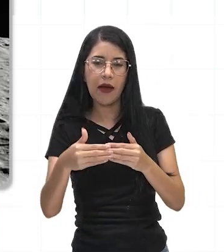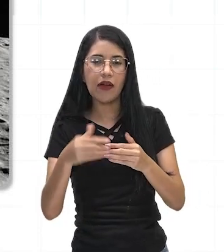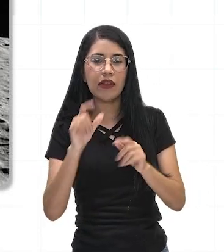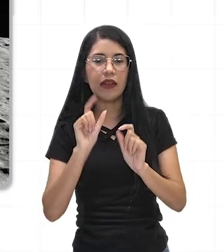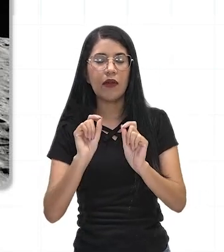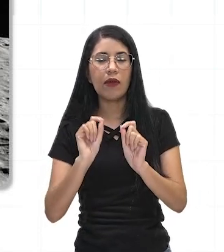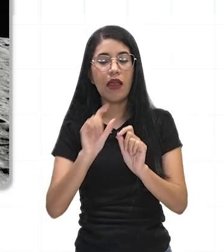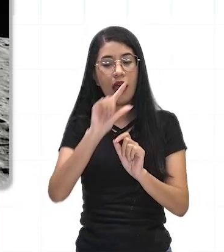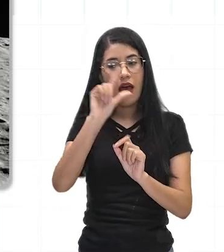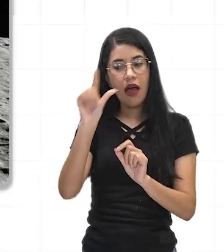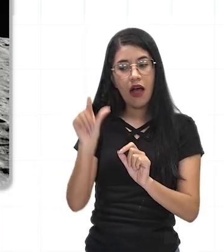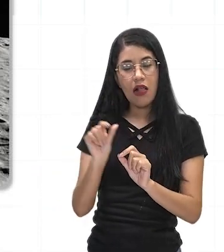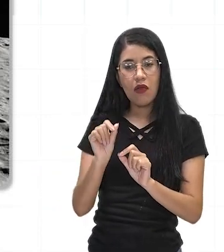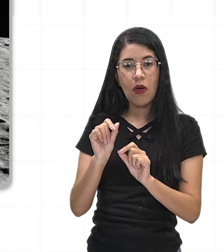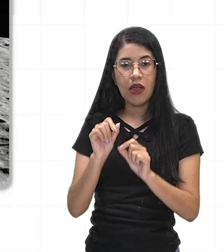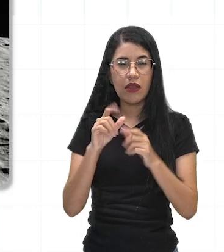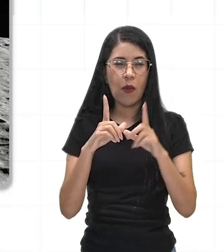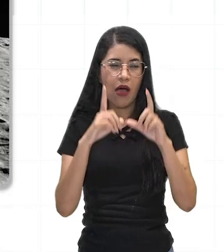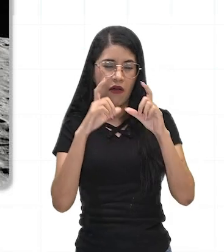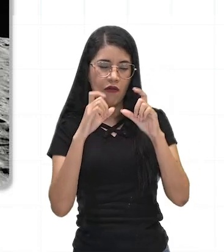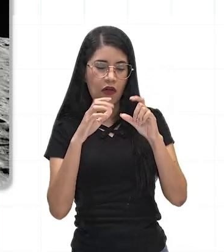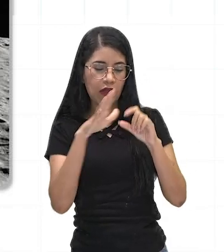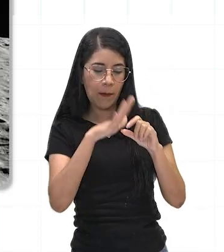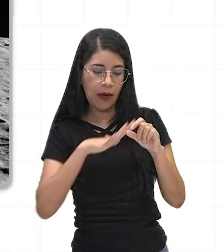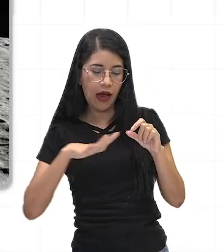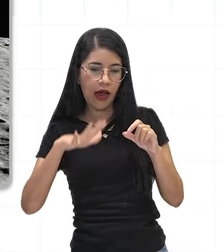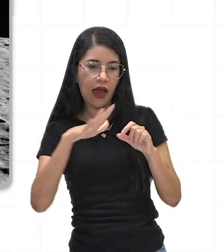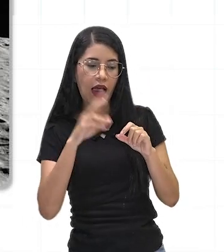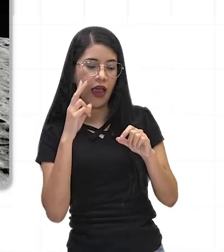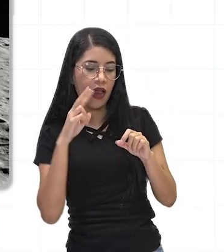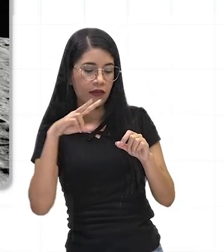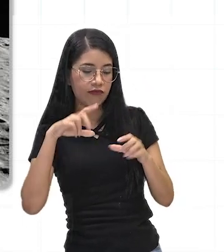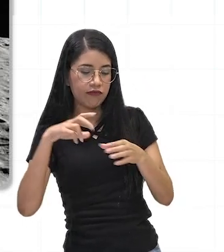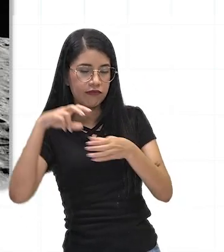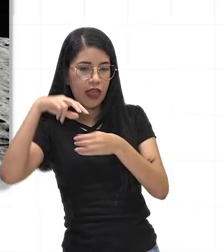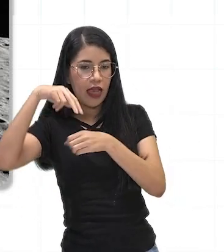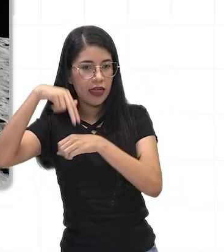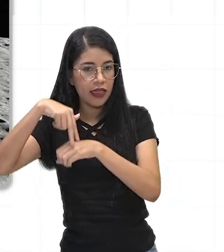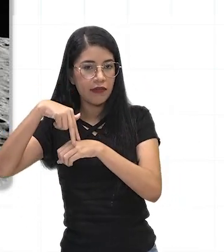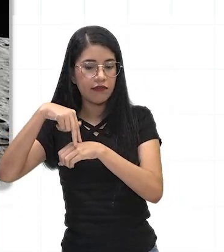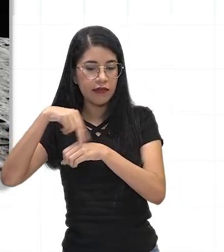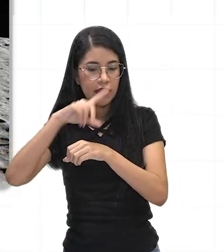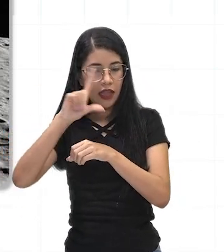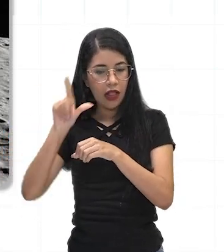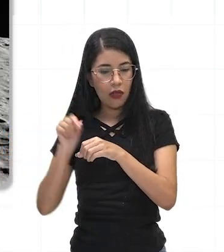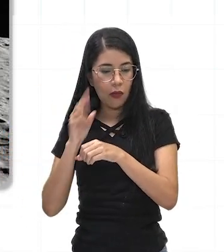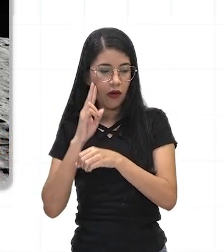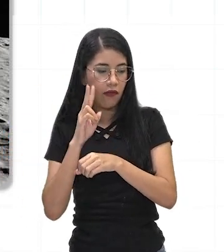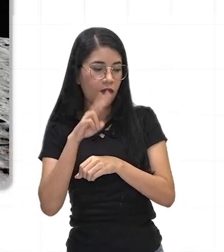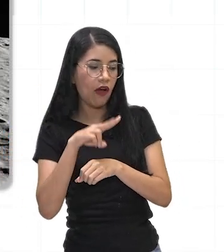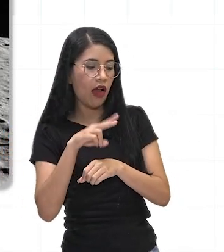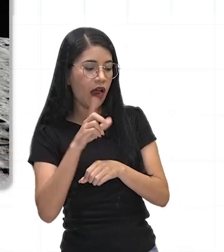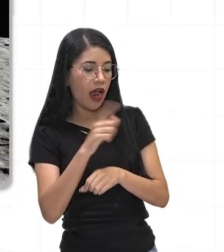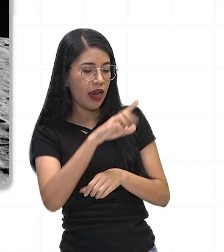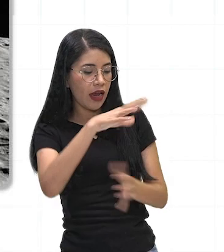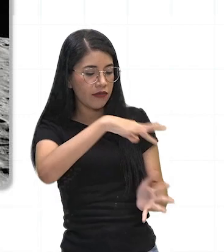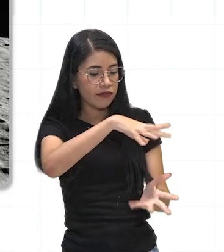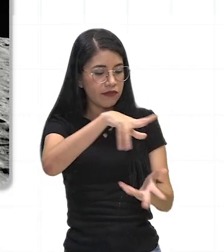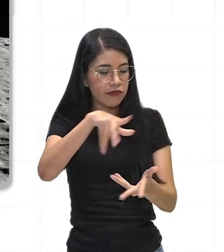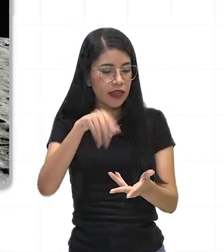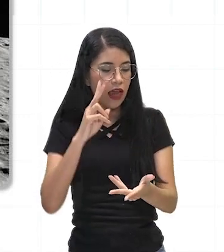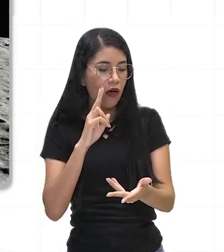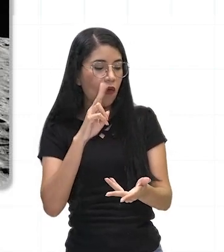Lua. Então é como se essa foto ela tivesse sido tirada daí da Lua, E aí você consegue observar a sua superfície,